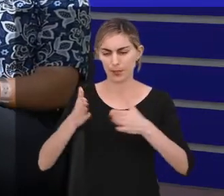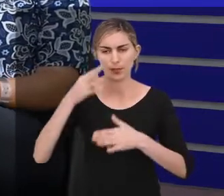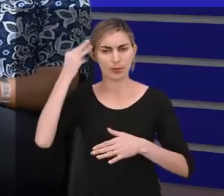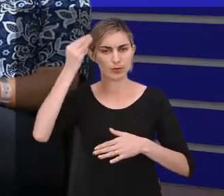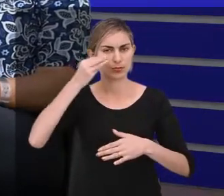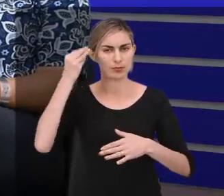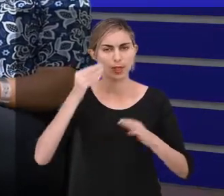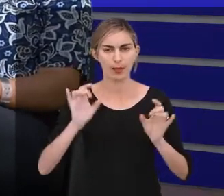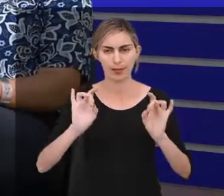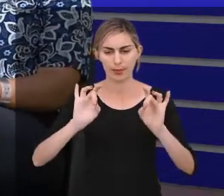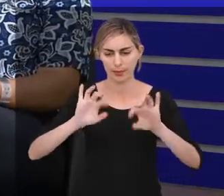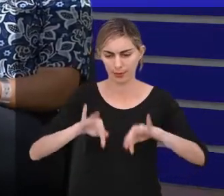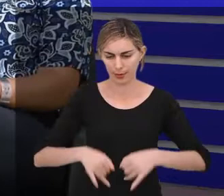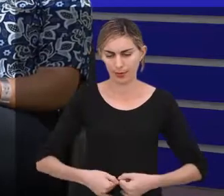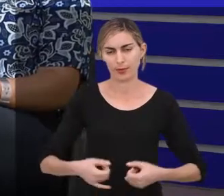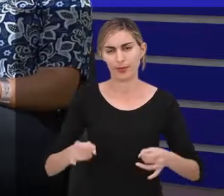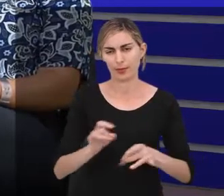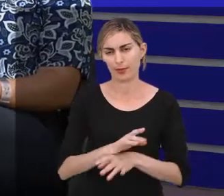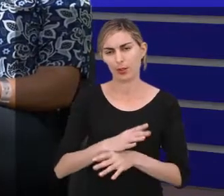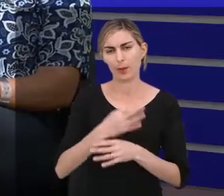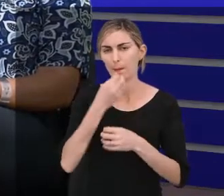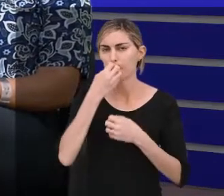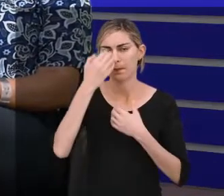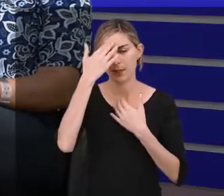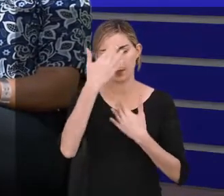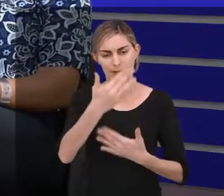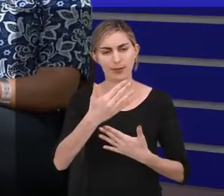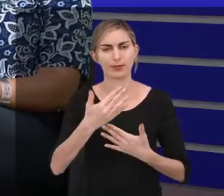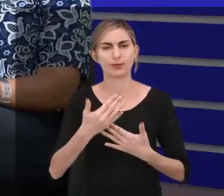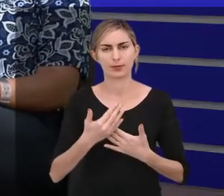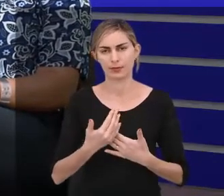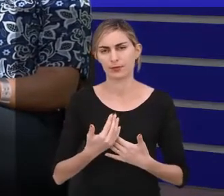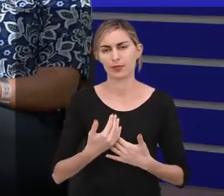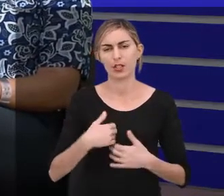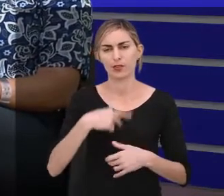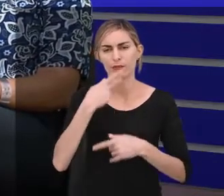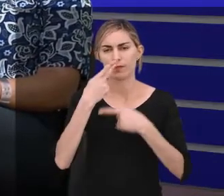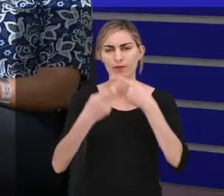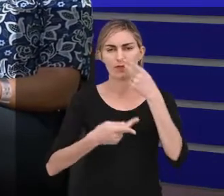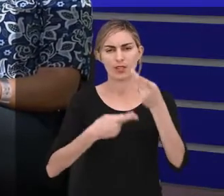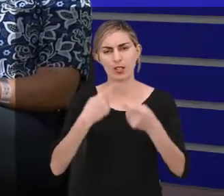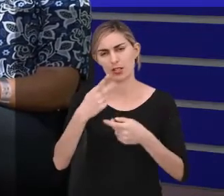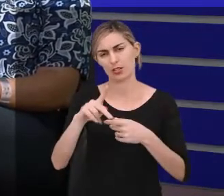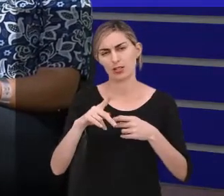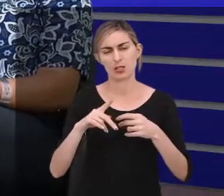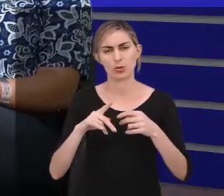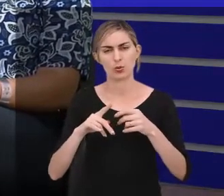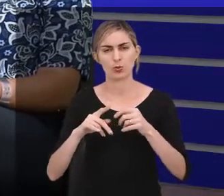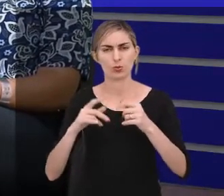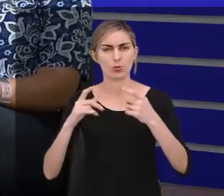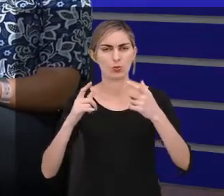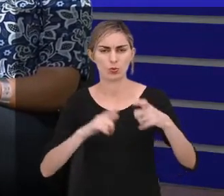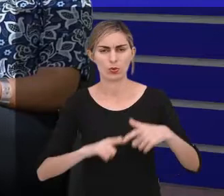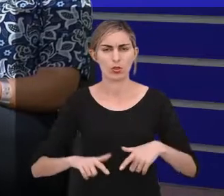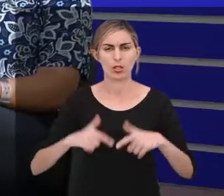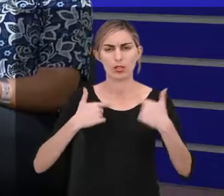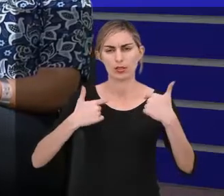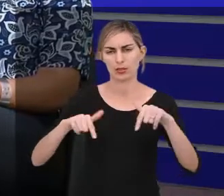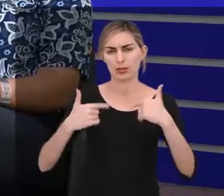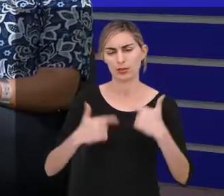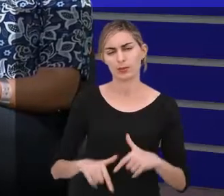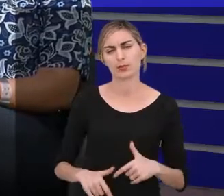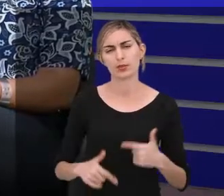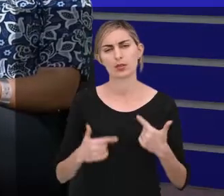gente está encerrando, muito obrigada pela contribuição. Eu queria que você falasse dos seus canais de acesso. Você trabalha com yoga do